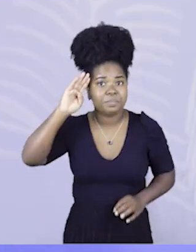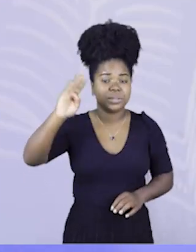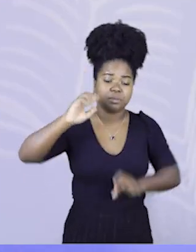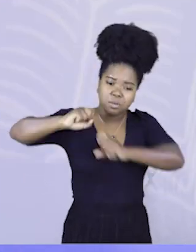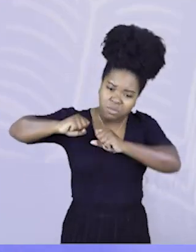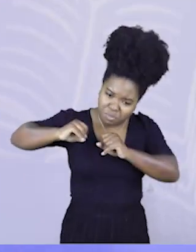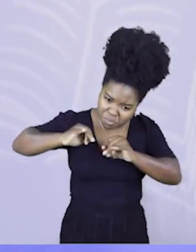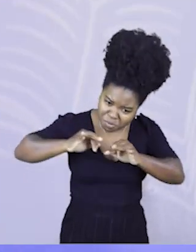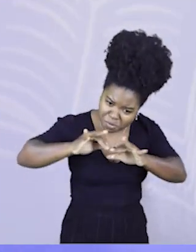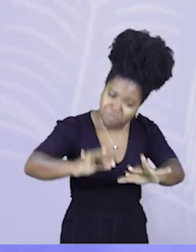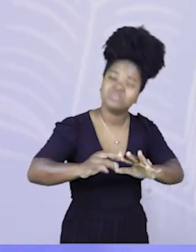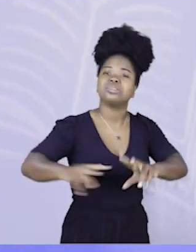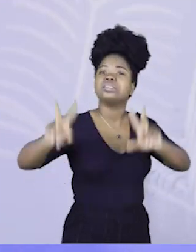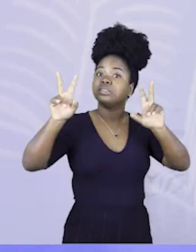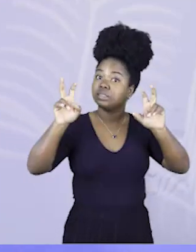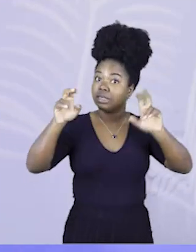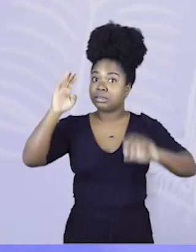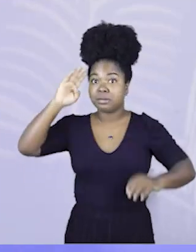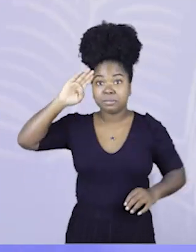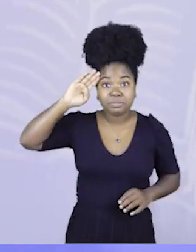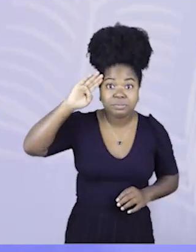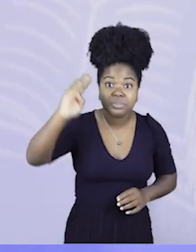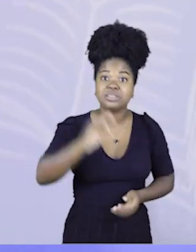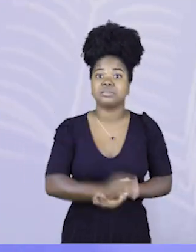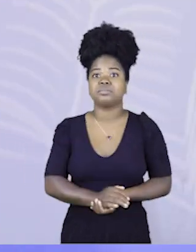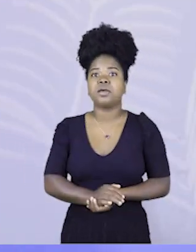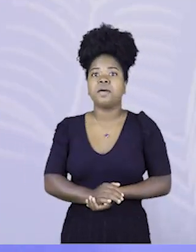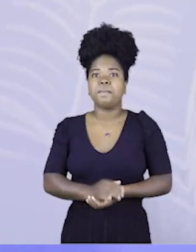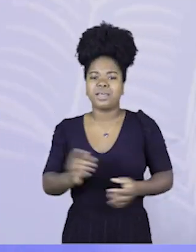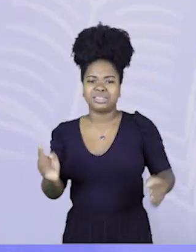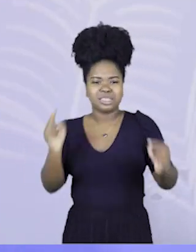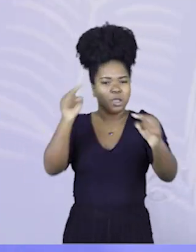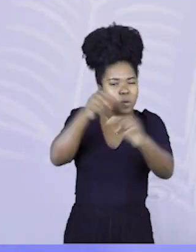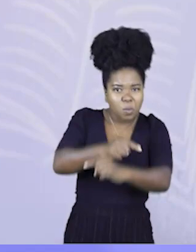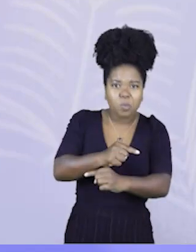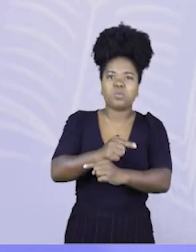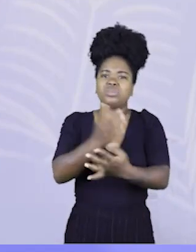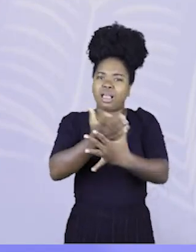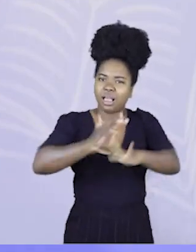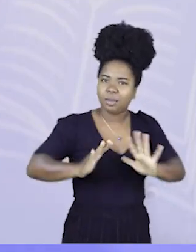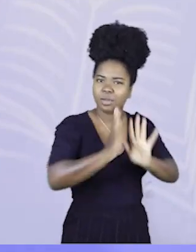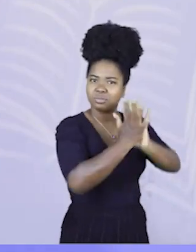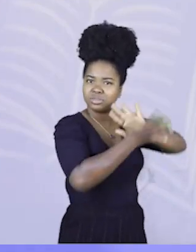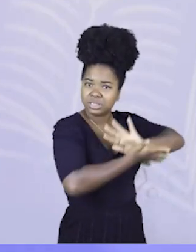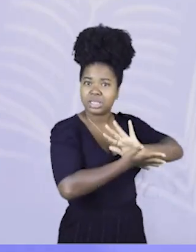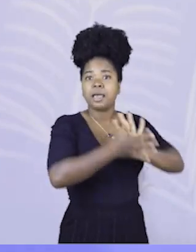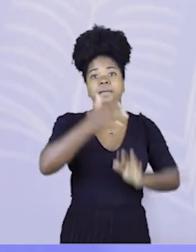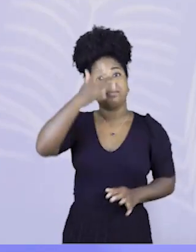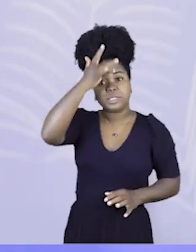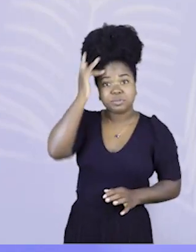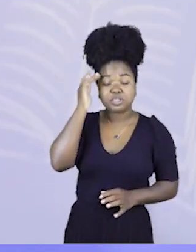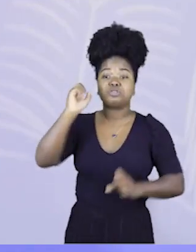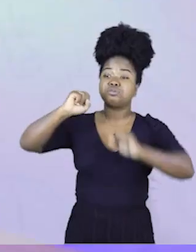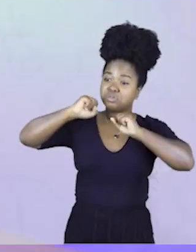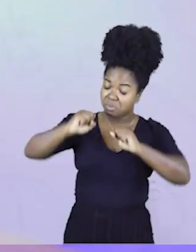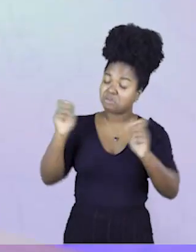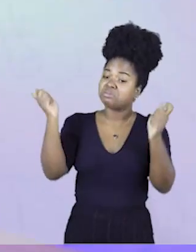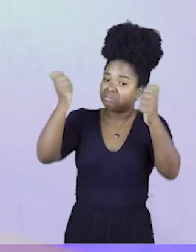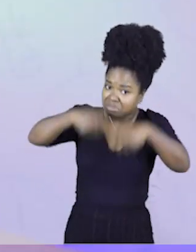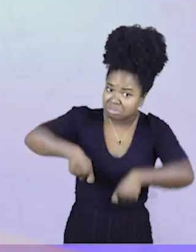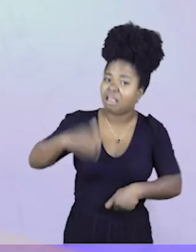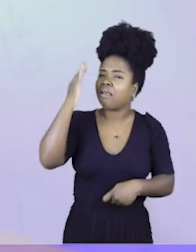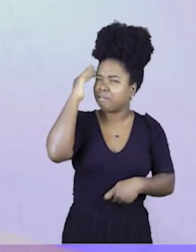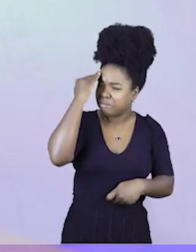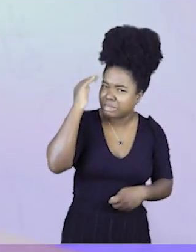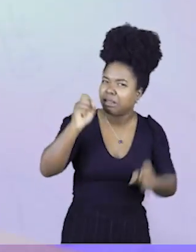dessa temática, é essencial para que nós possamos enfrentar preconceitos e garantir que as pessoas possam compreender os seus direitos e acessá-los. Isso é